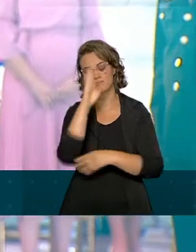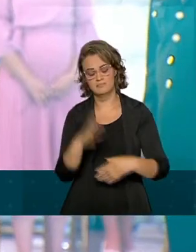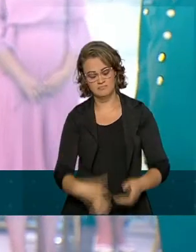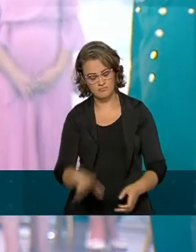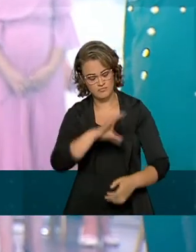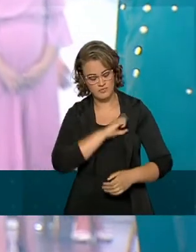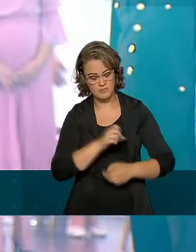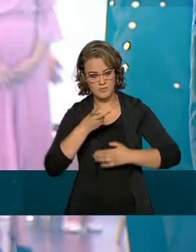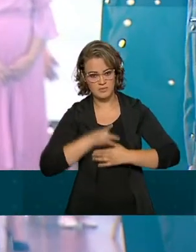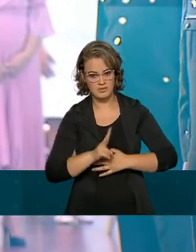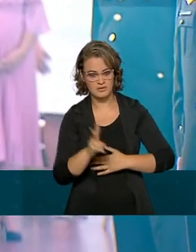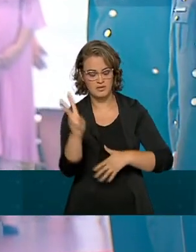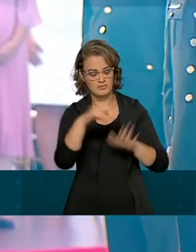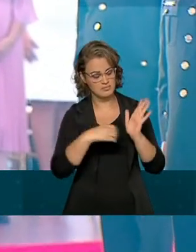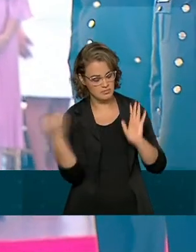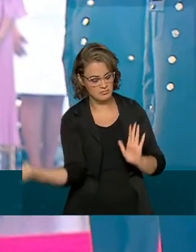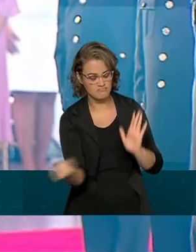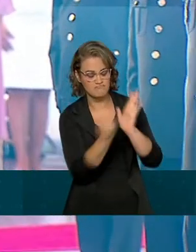E